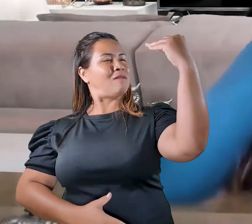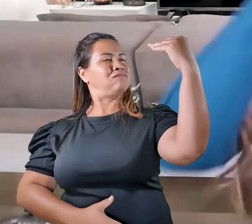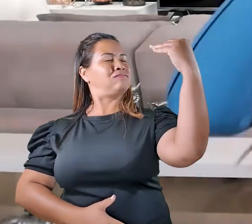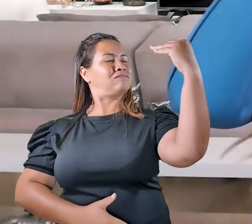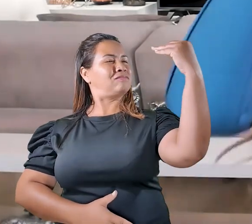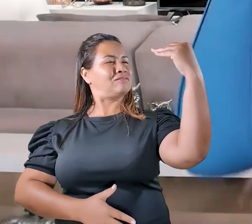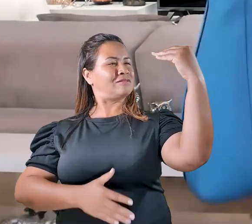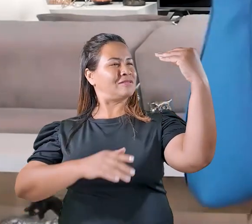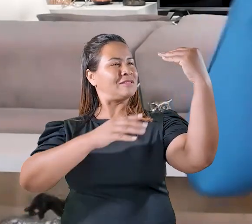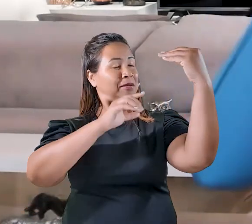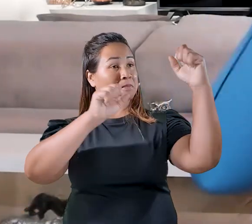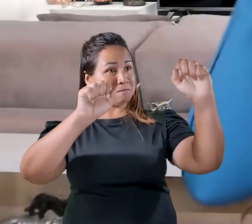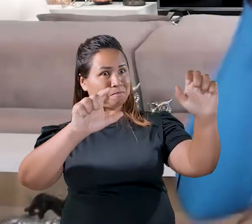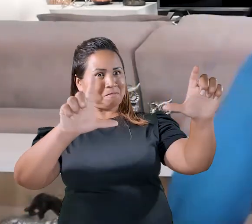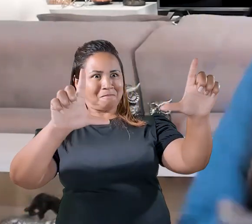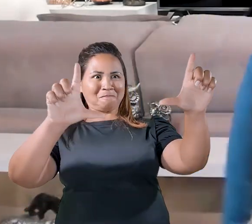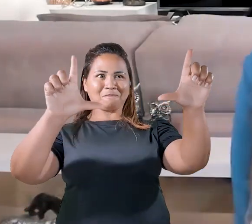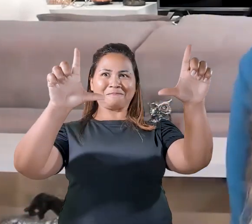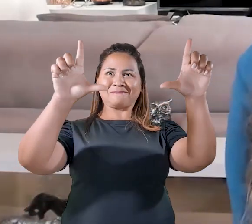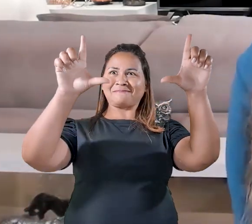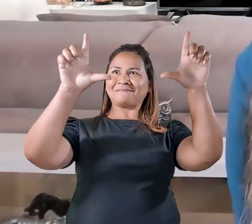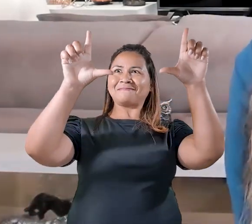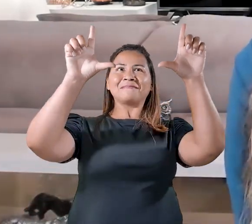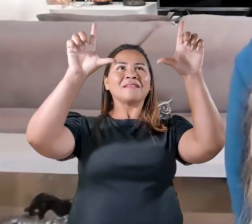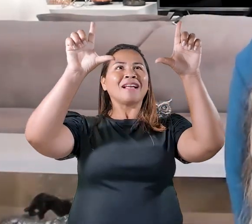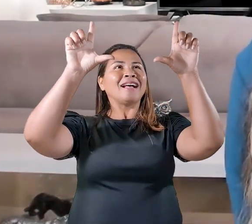você. Coloca bem na frente da tua testa.